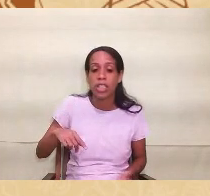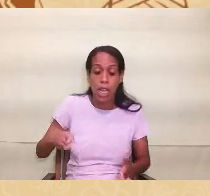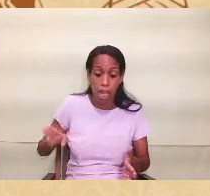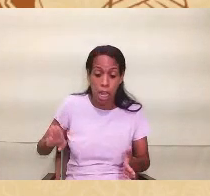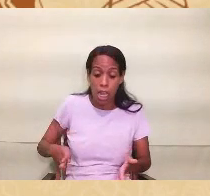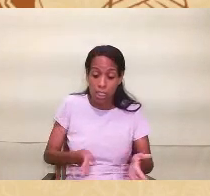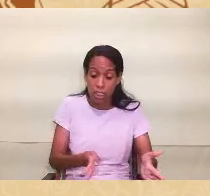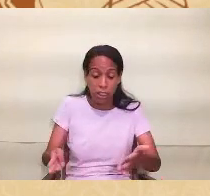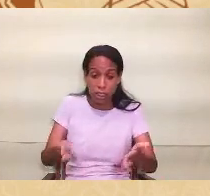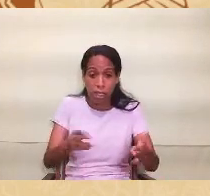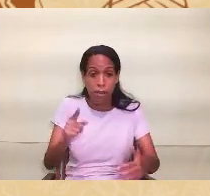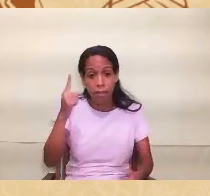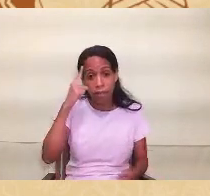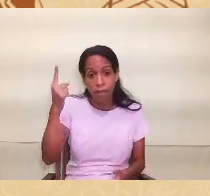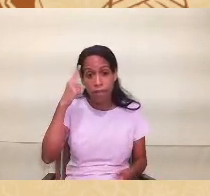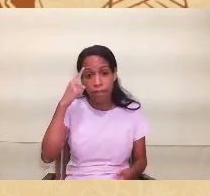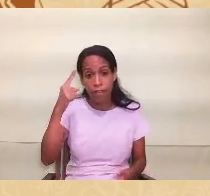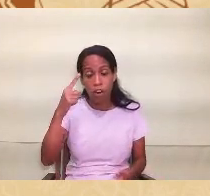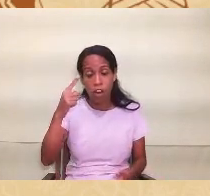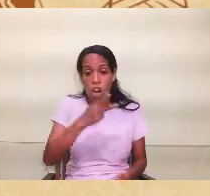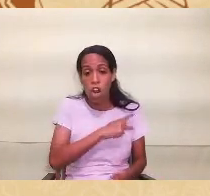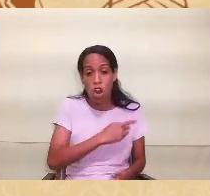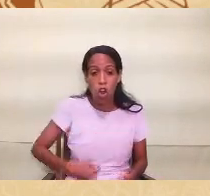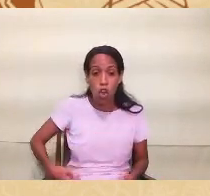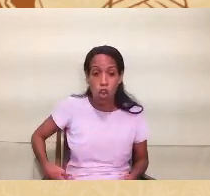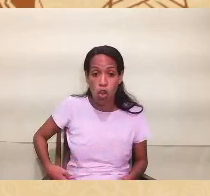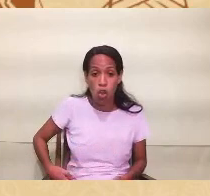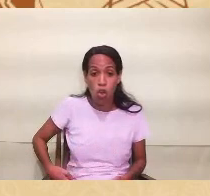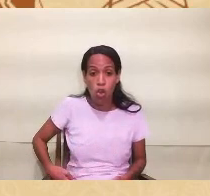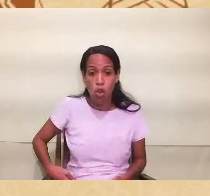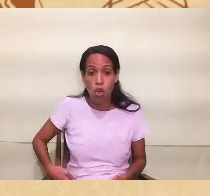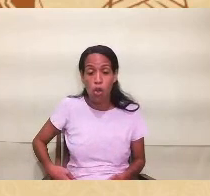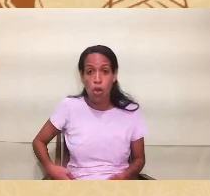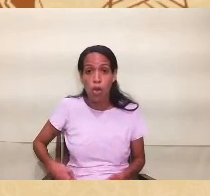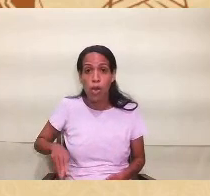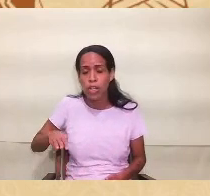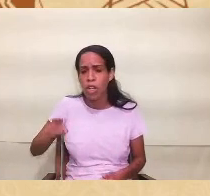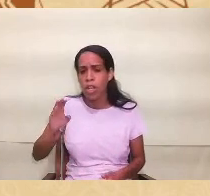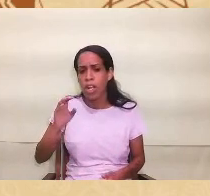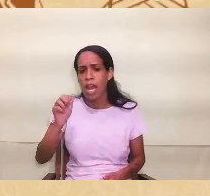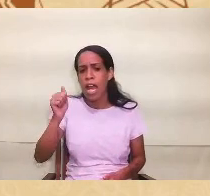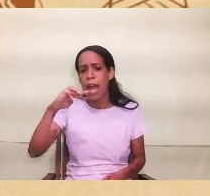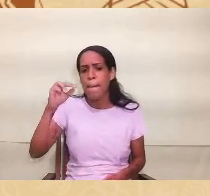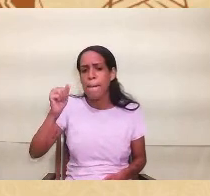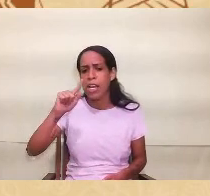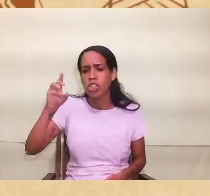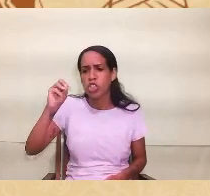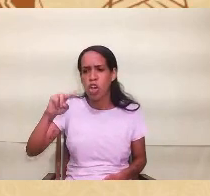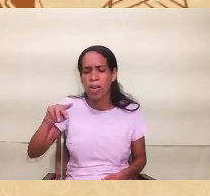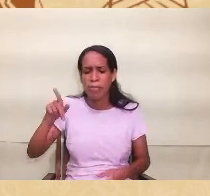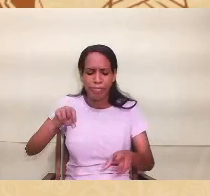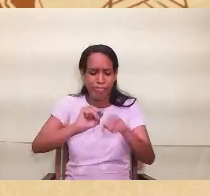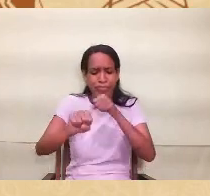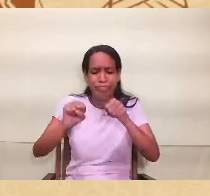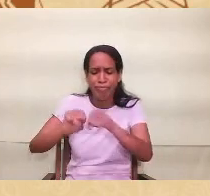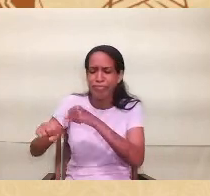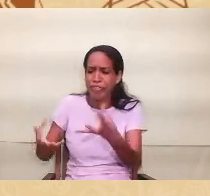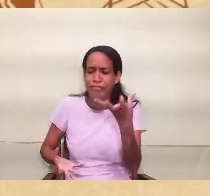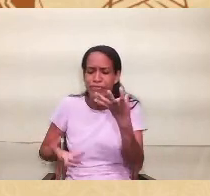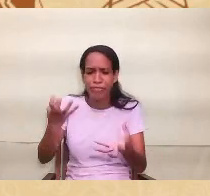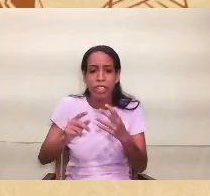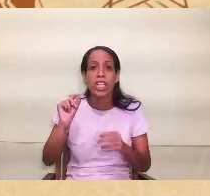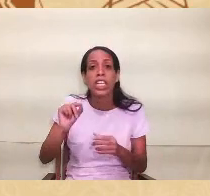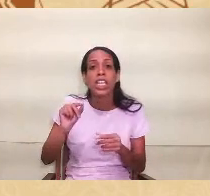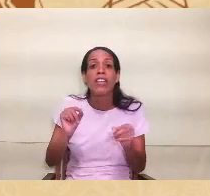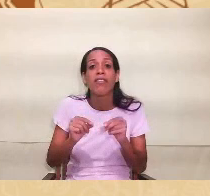feita pensando nos ruralistas da boca do sertão da Amazônia para desmatar mais lá. Tá entendendo? Mas quem projetou essa estrada? Então,